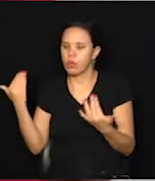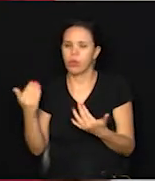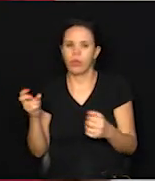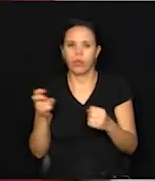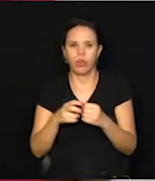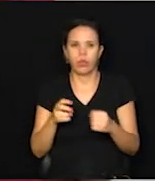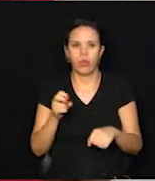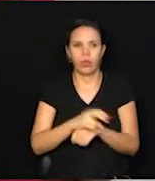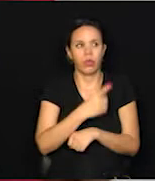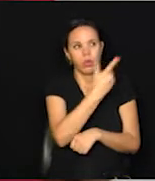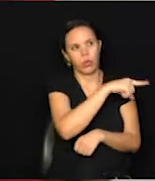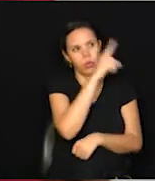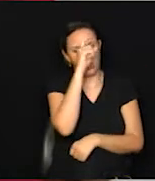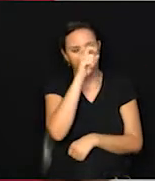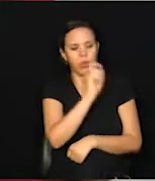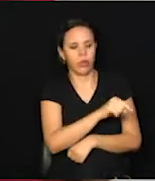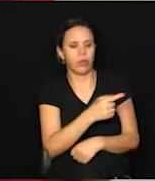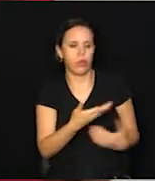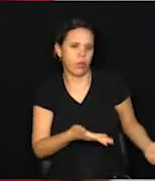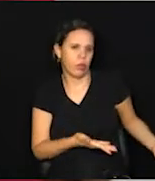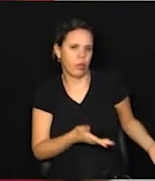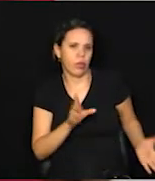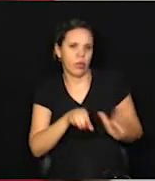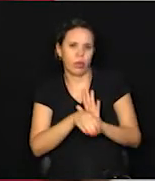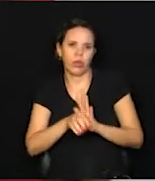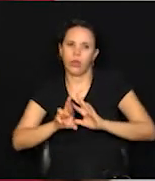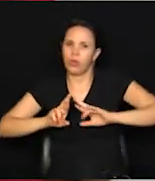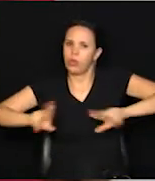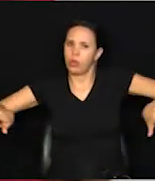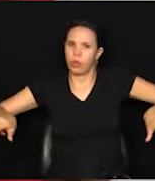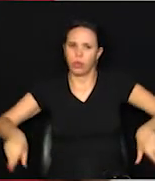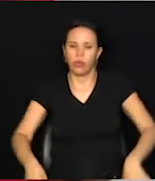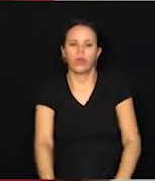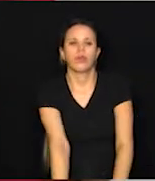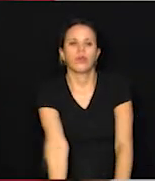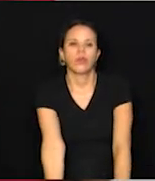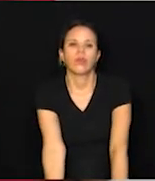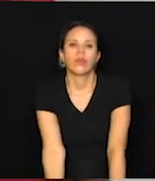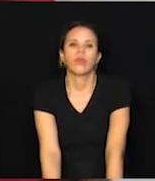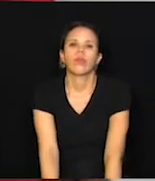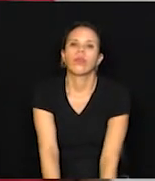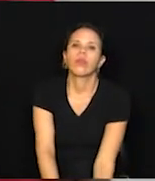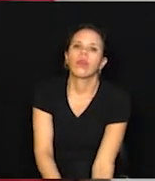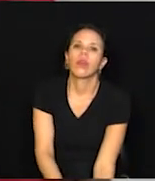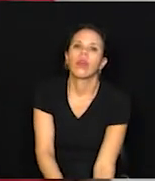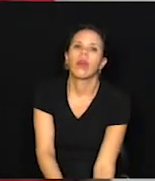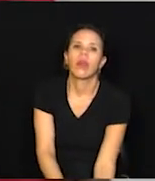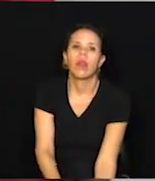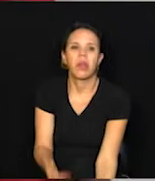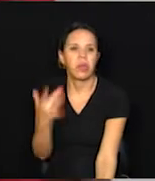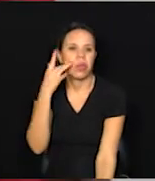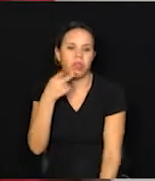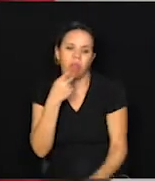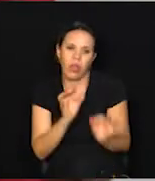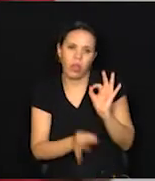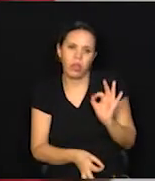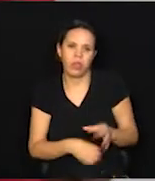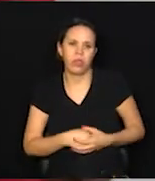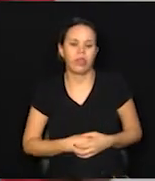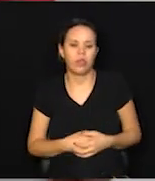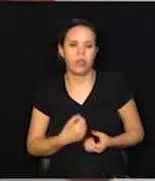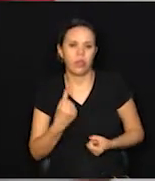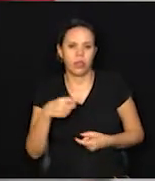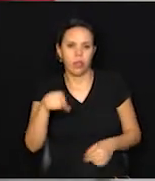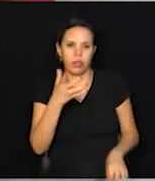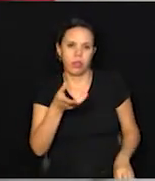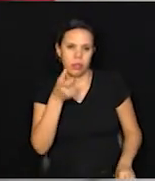mata mais no outro hospital do que nesse, e são conceitos totalmente diferentes. Bom, eu não sei se eu falei demais, mas se eu não falei algo que vocês